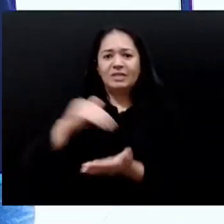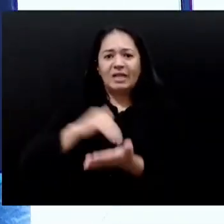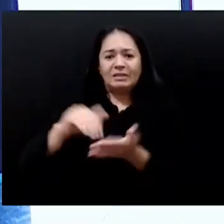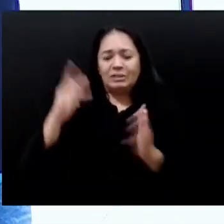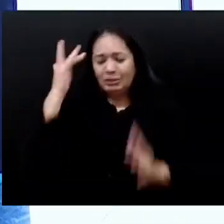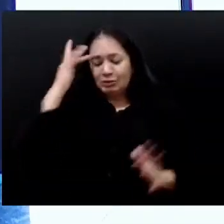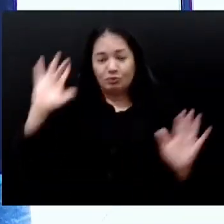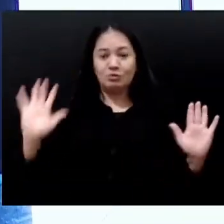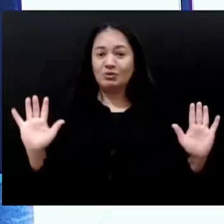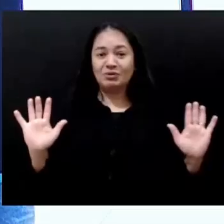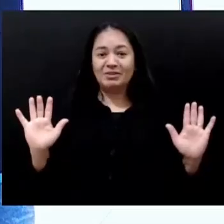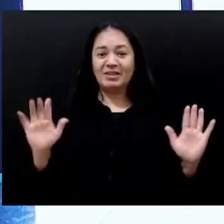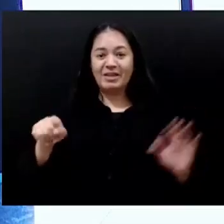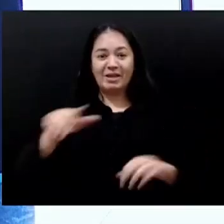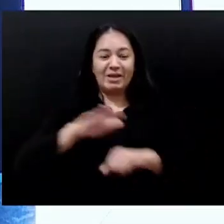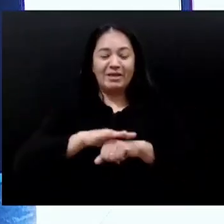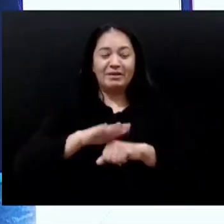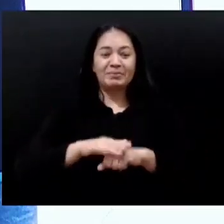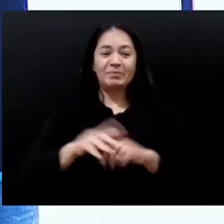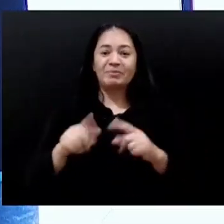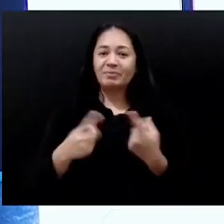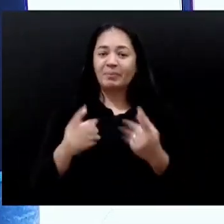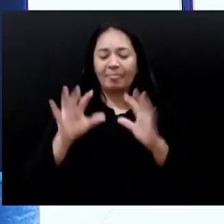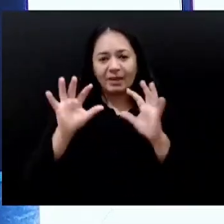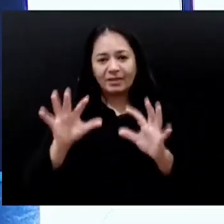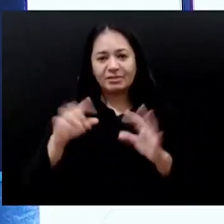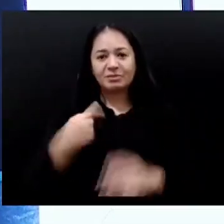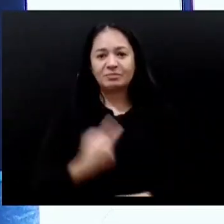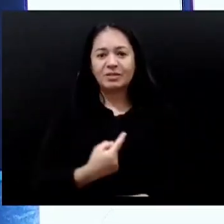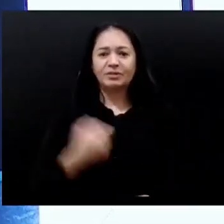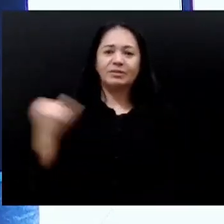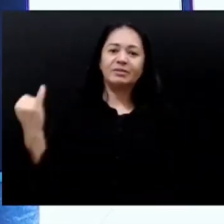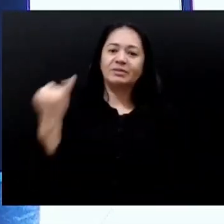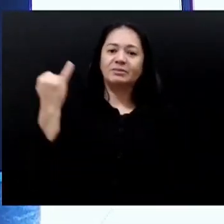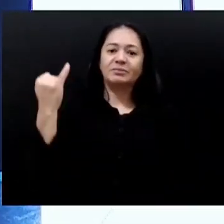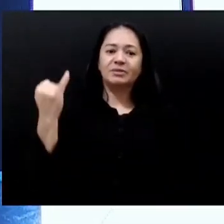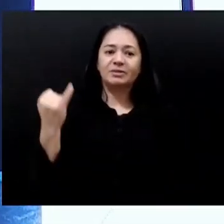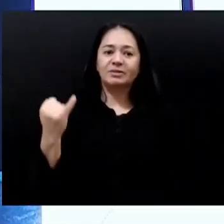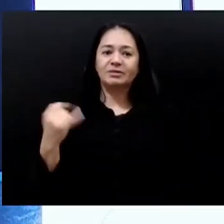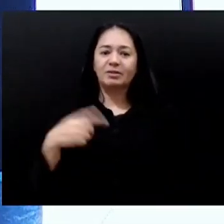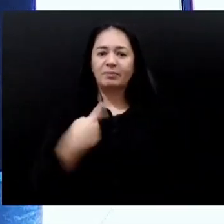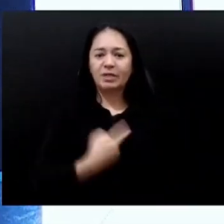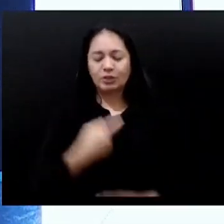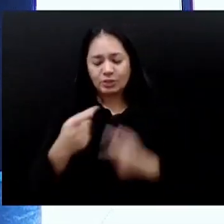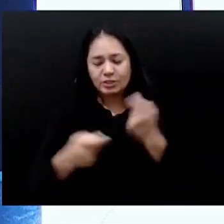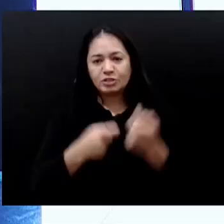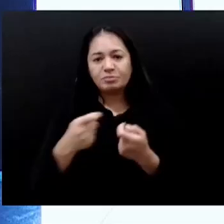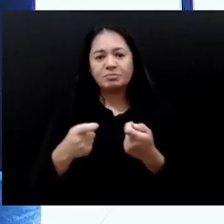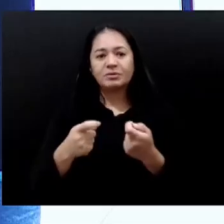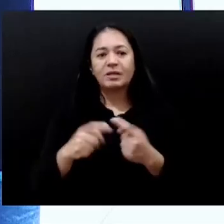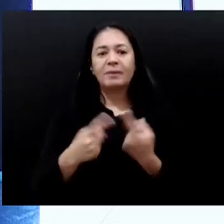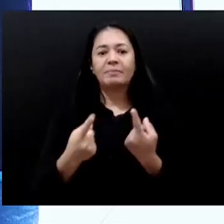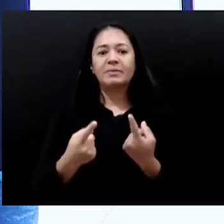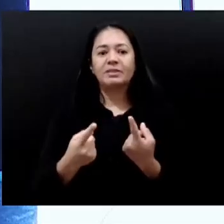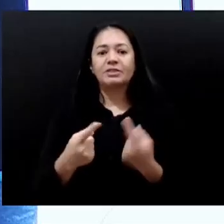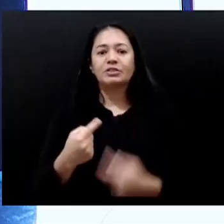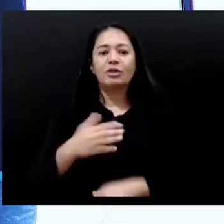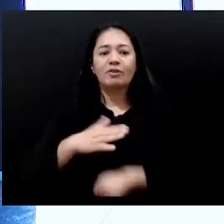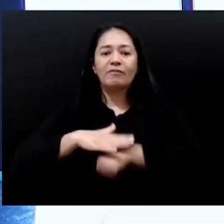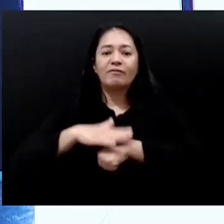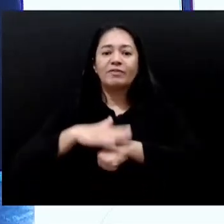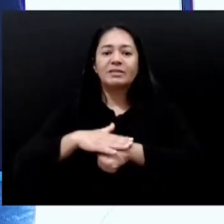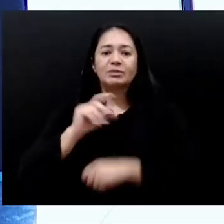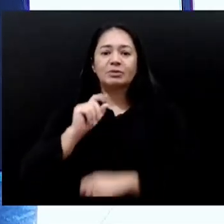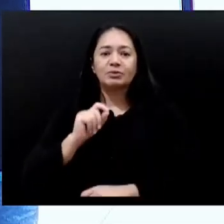está. Mas isso para a gente foi muito importante, não para a nossa gestão. Eu acho que o que nós estamos fazendo é pagando uma